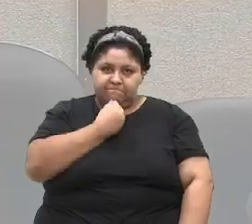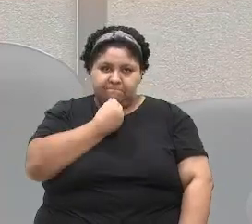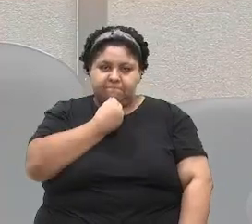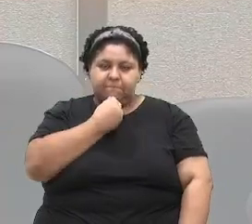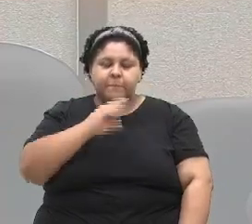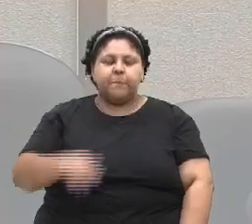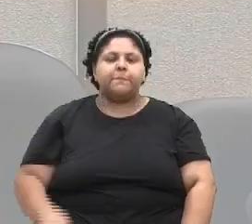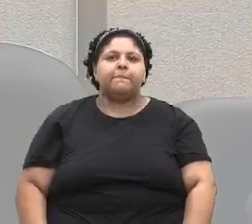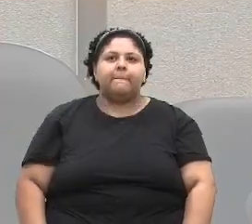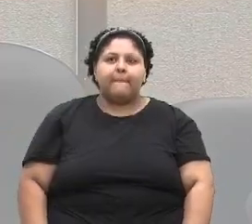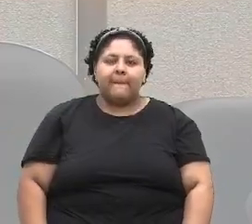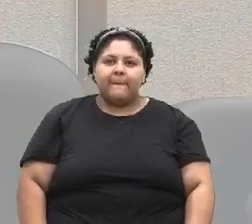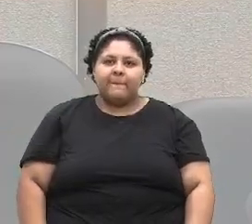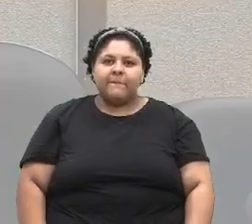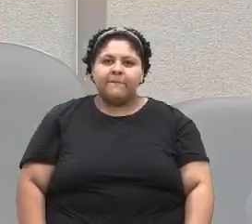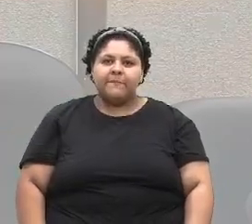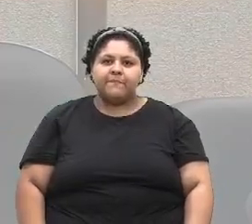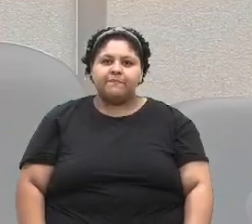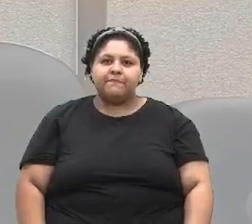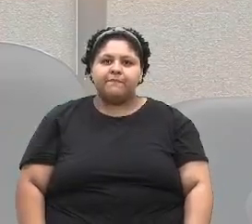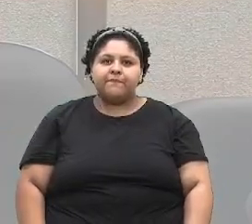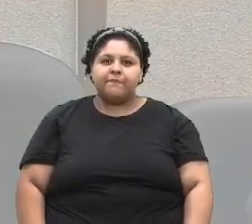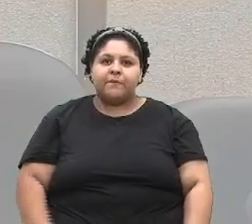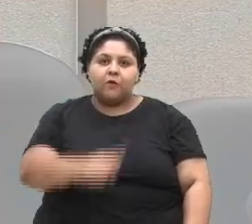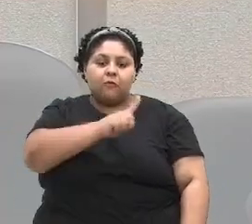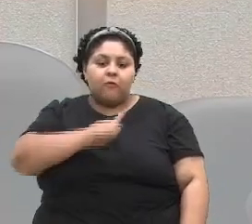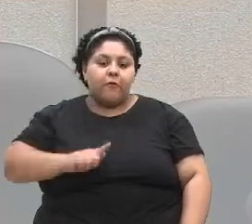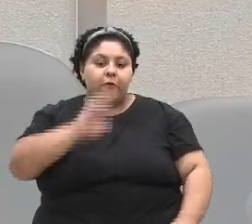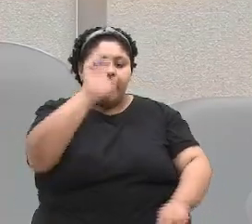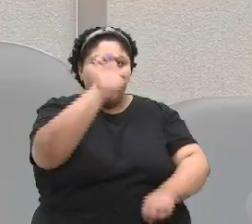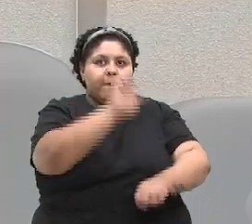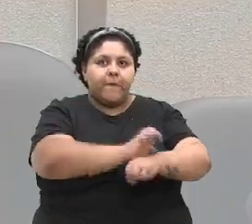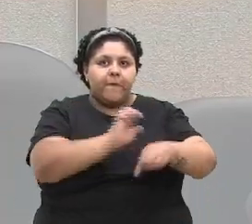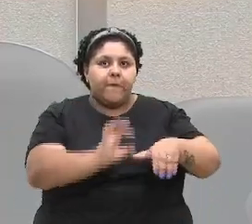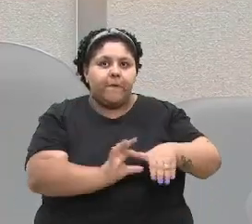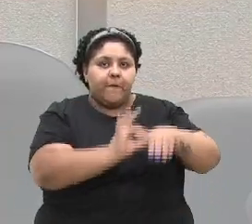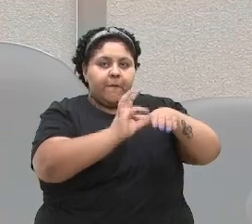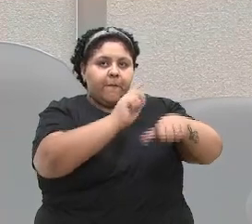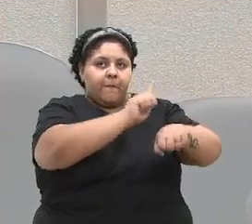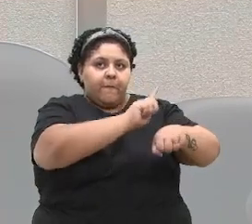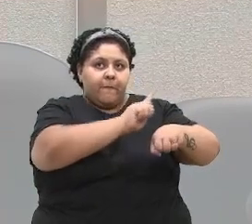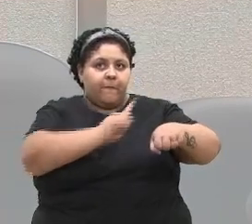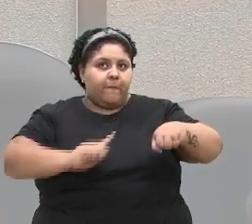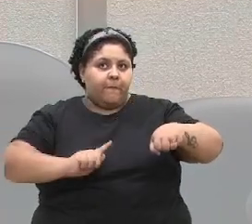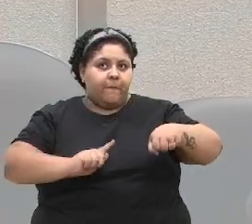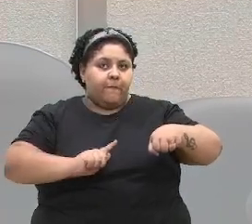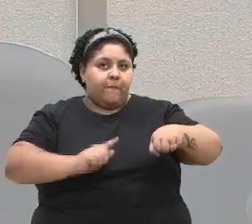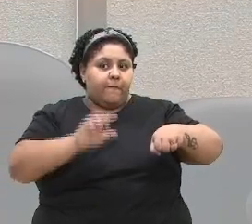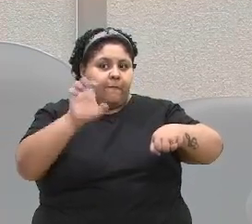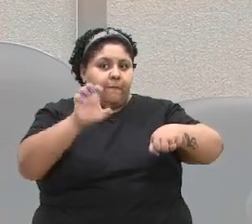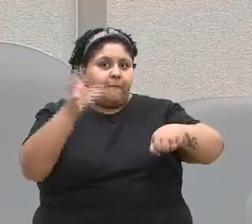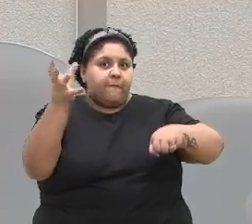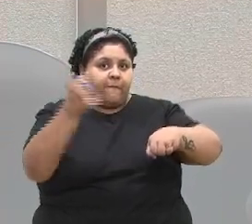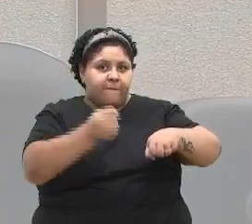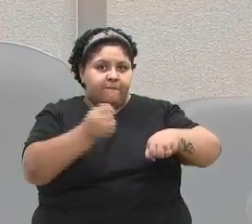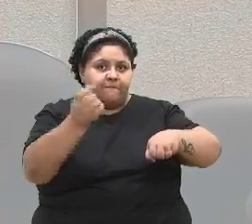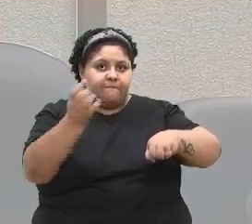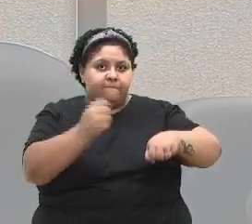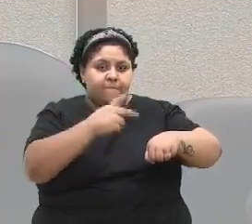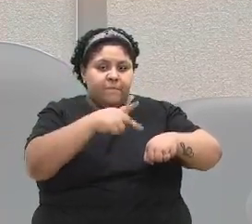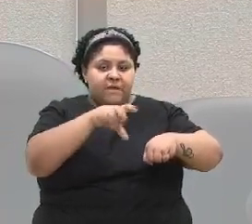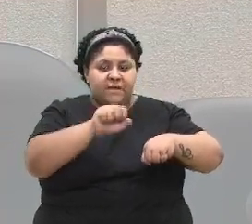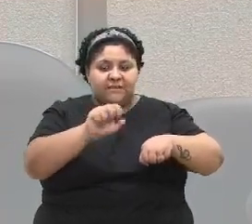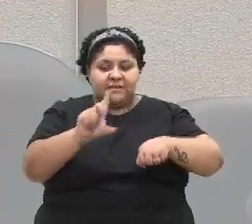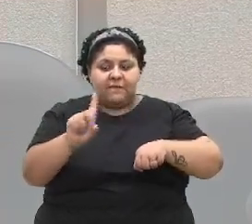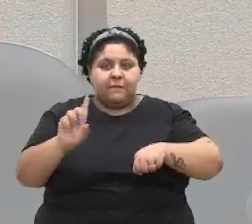vereadoras. Considerando que o governo do Estado, sob a liderança do governador Eduardo Leite,